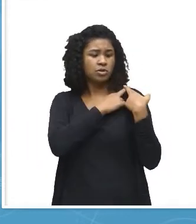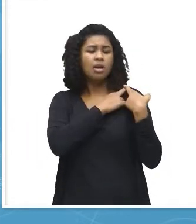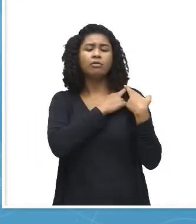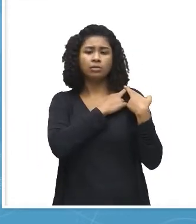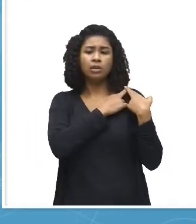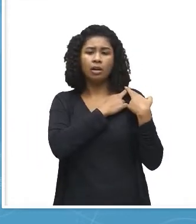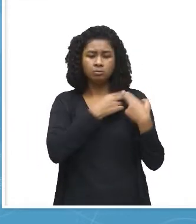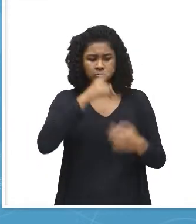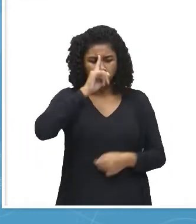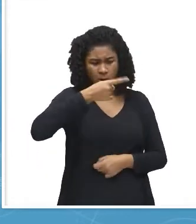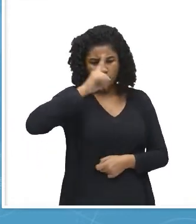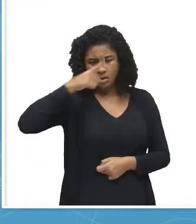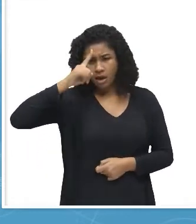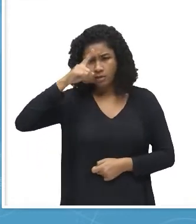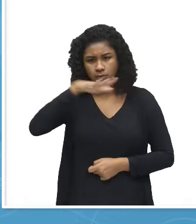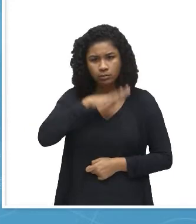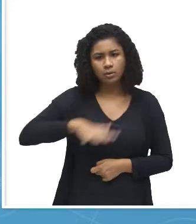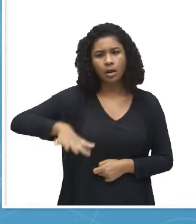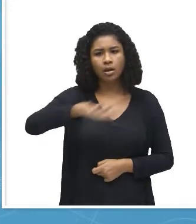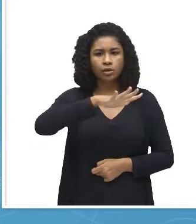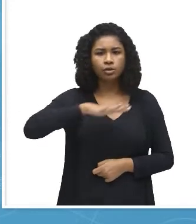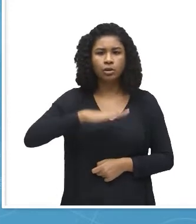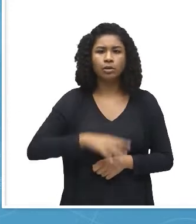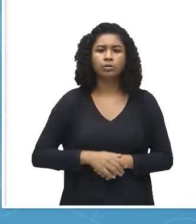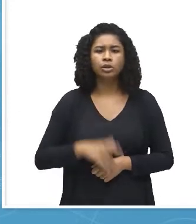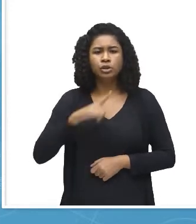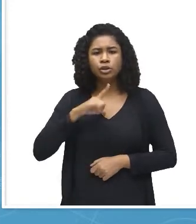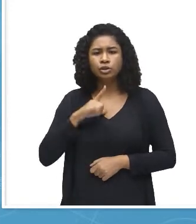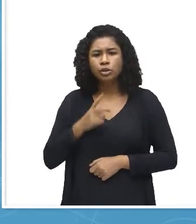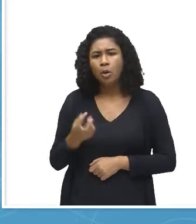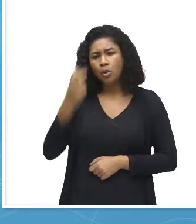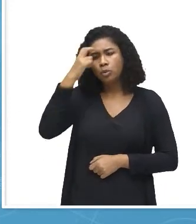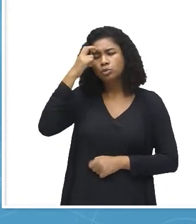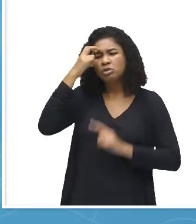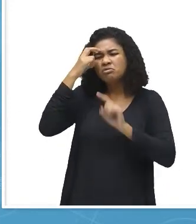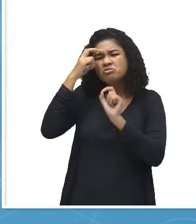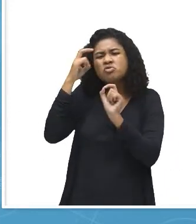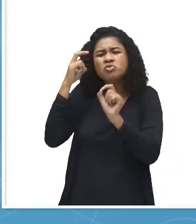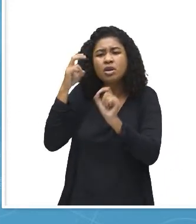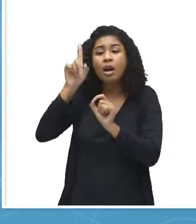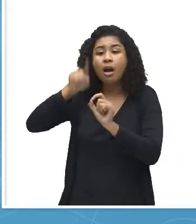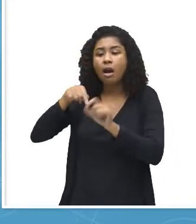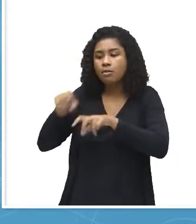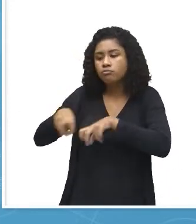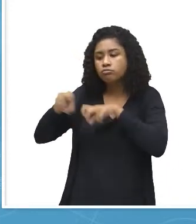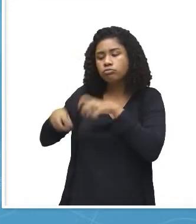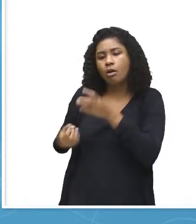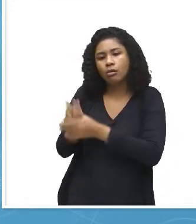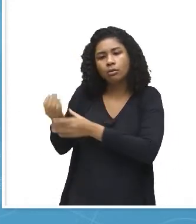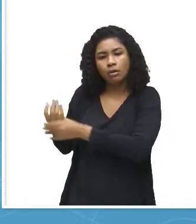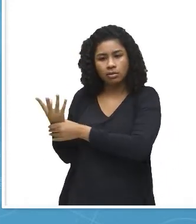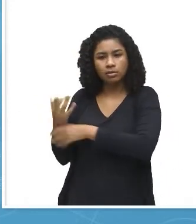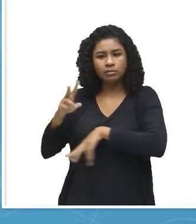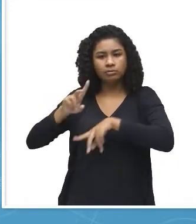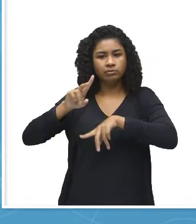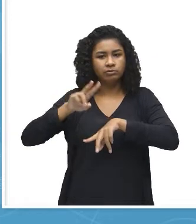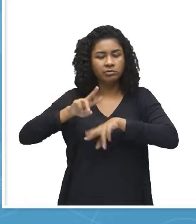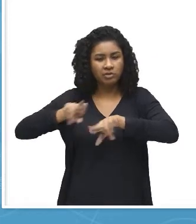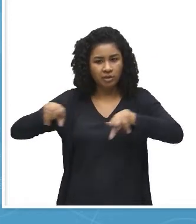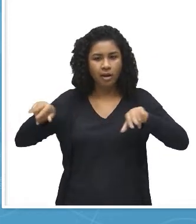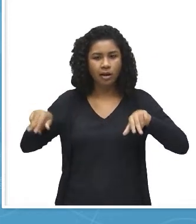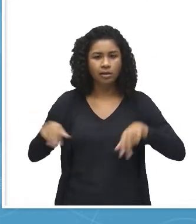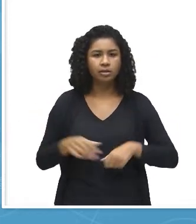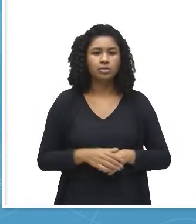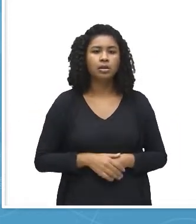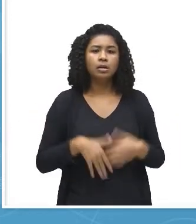produções agrícolas, tá, gente? Muitos missionários e educadores se deslocavam para a África a fim de transmitir a